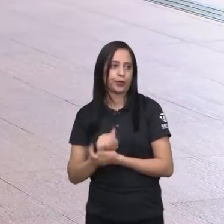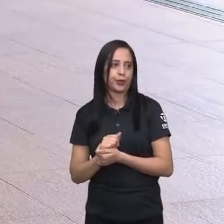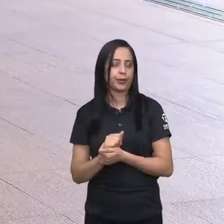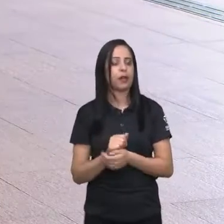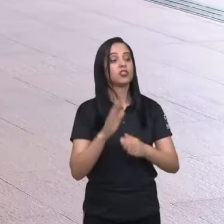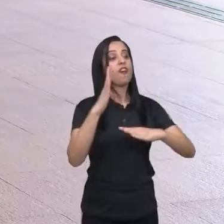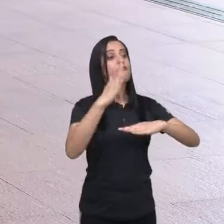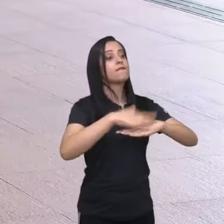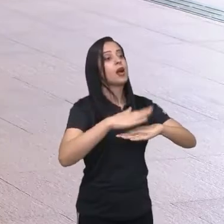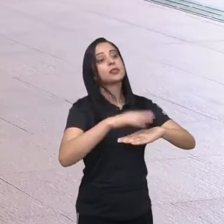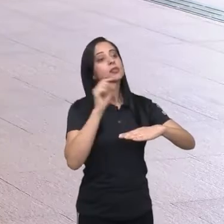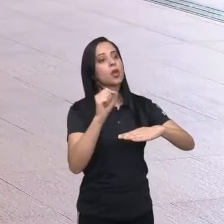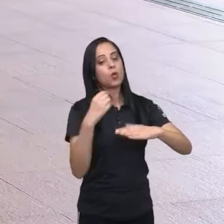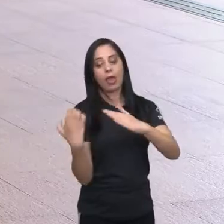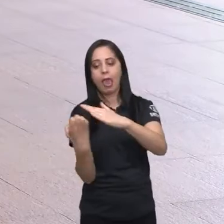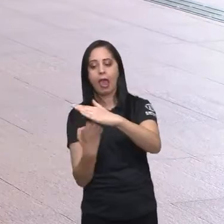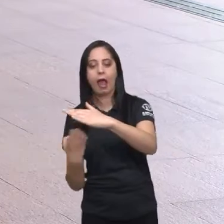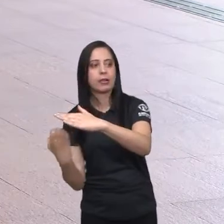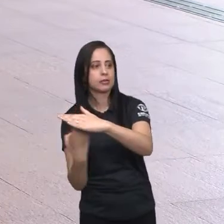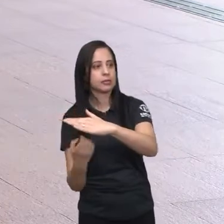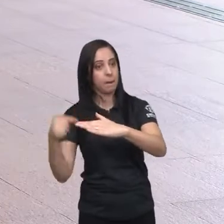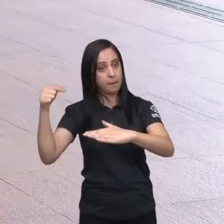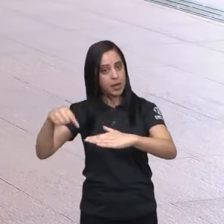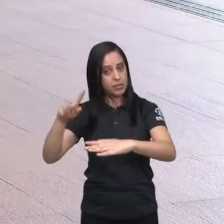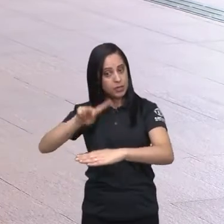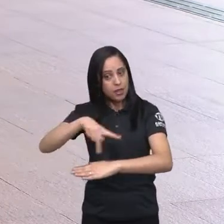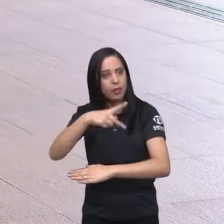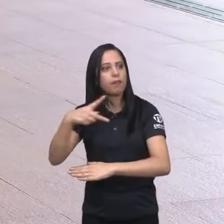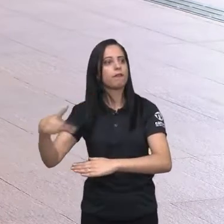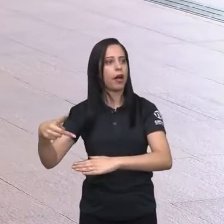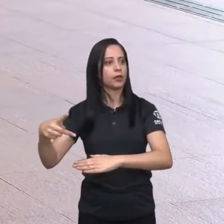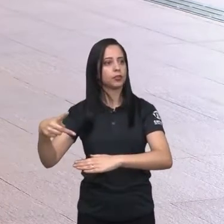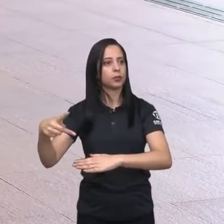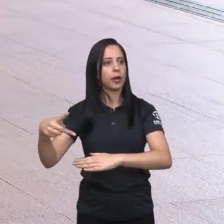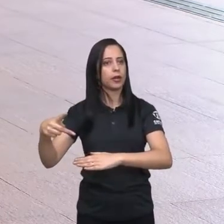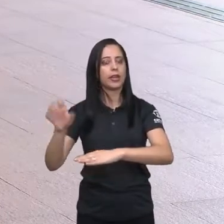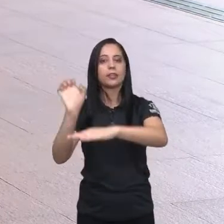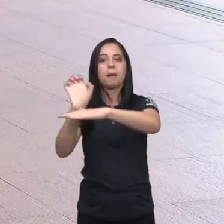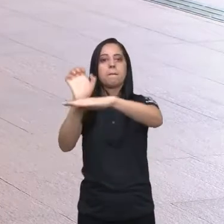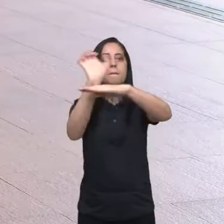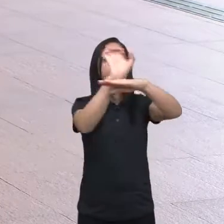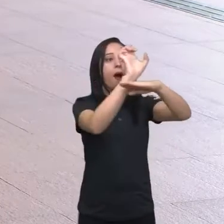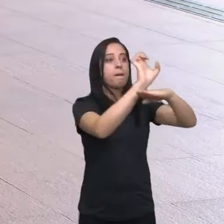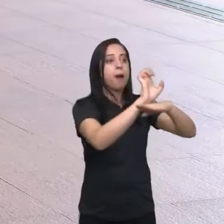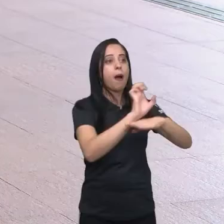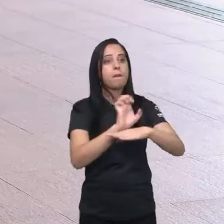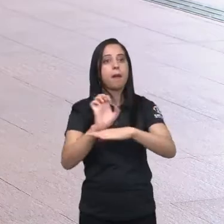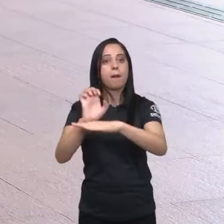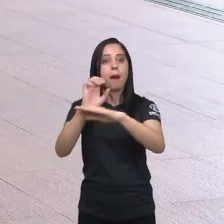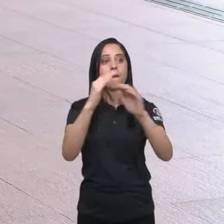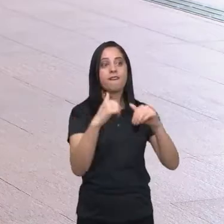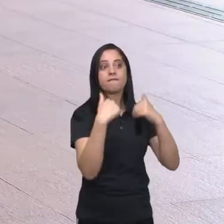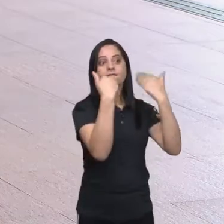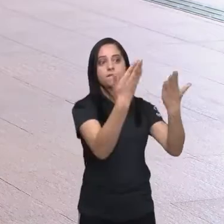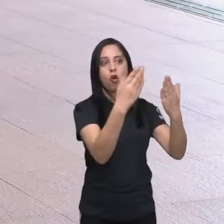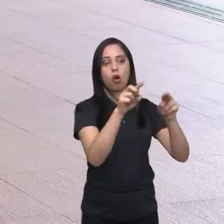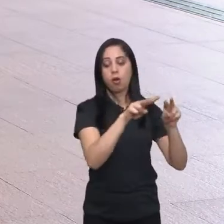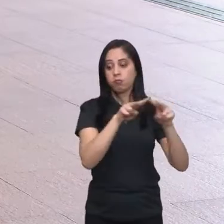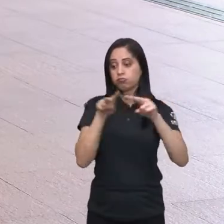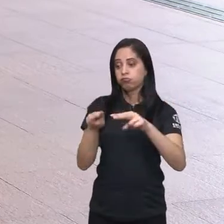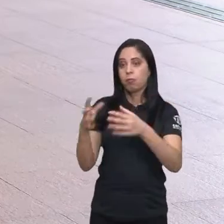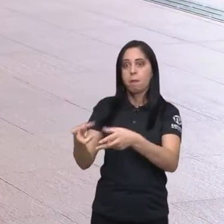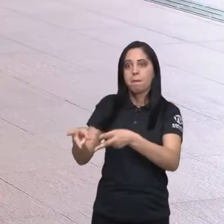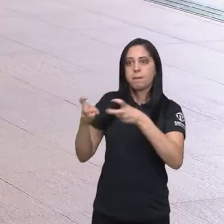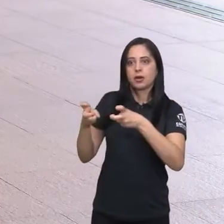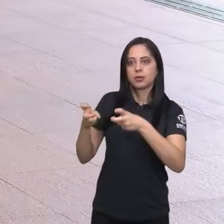agronegócio. Fazer com que as nossas empresas sejam conhecidas nas principais cadeias produtivas